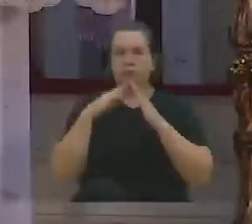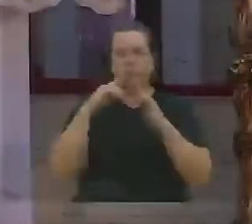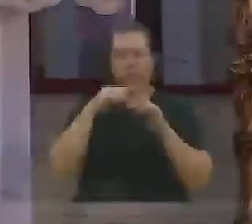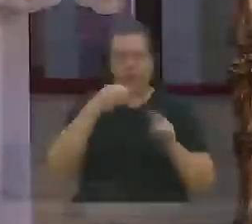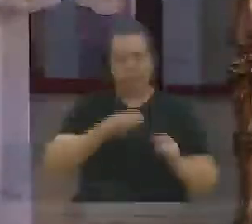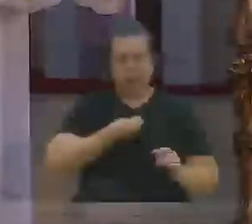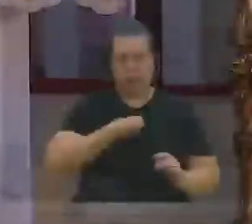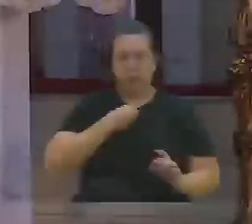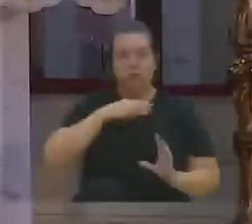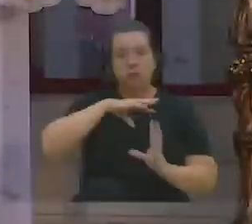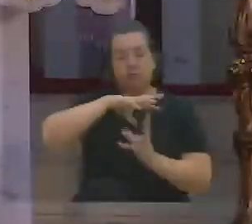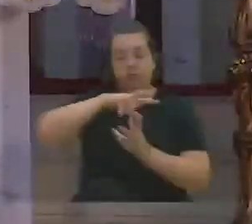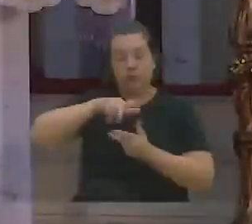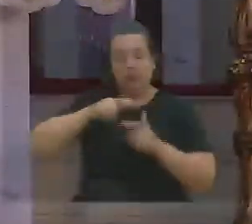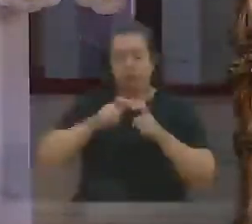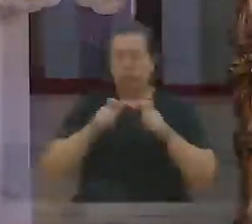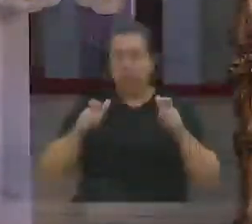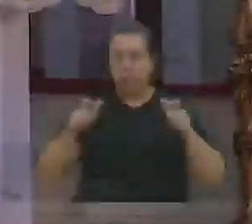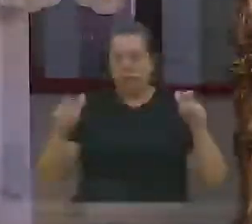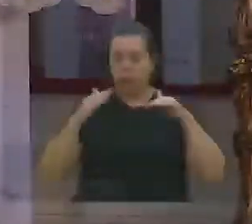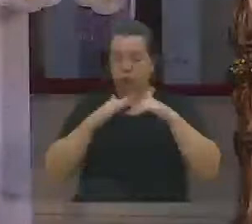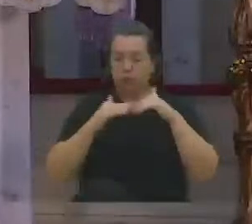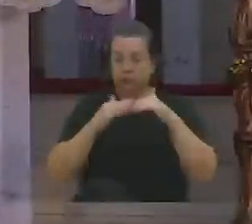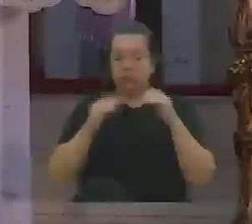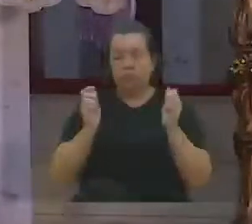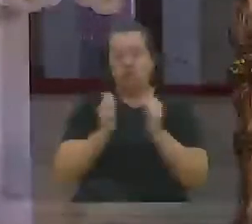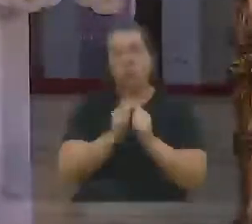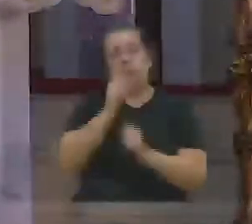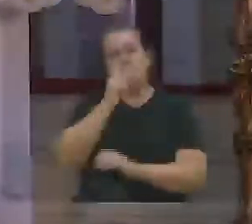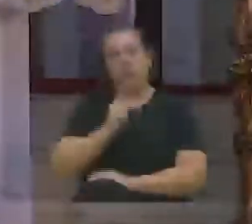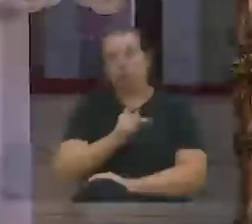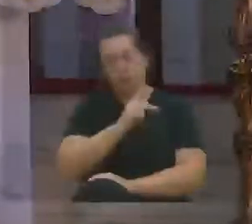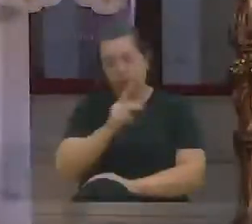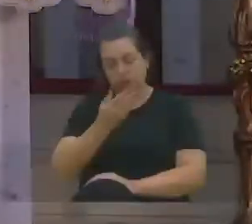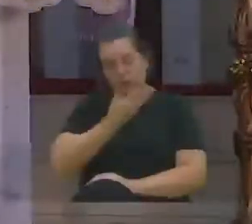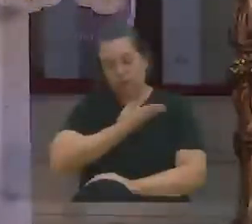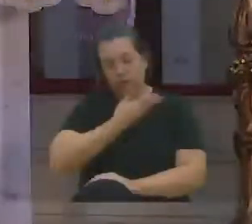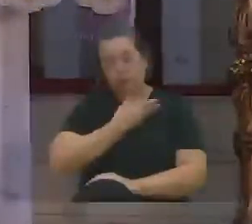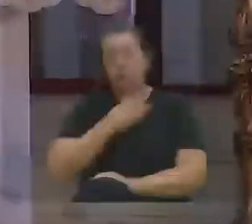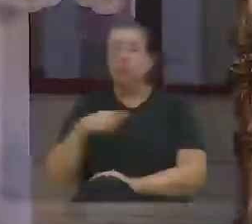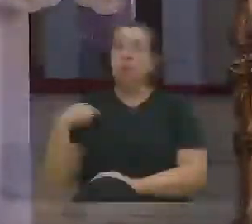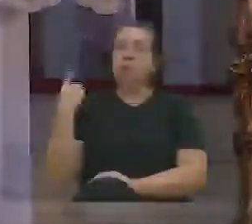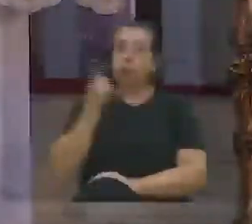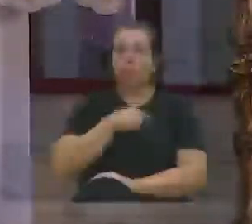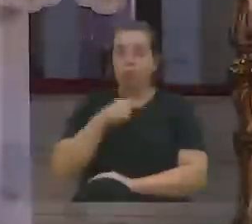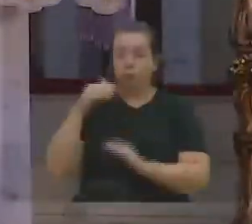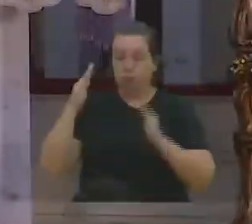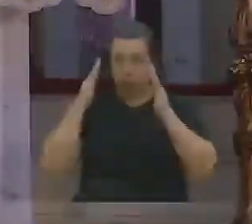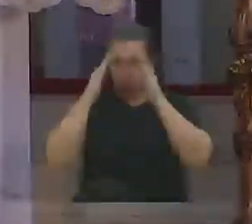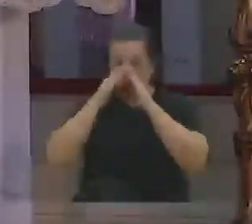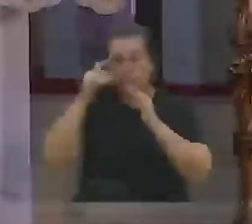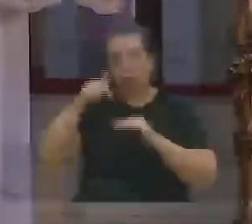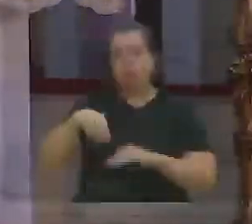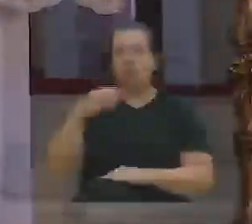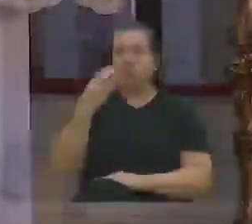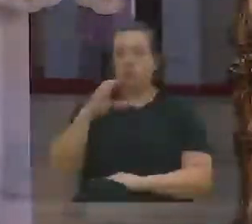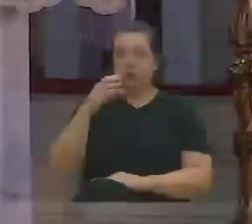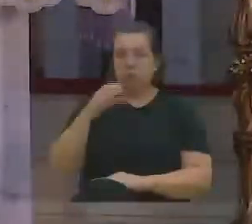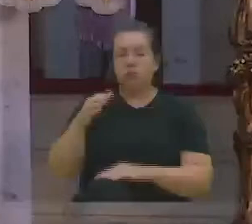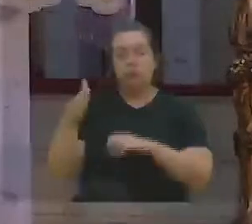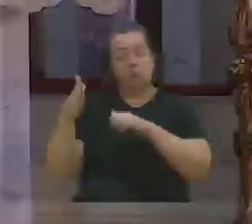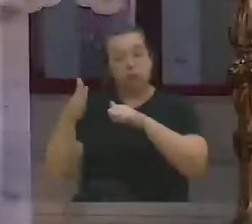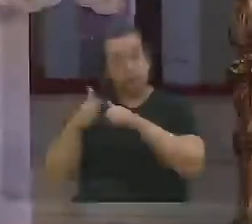vossa Igreja que se faz presente pelo mundo inteiro, que ela cresça na caridade com o Papa Francisco, com o